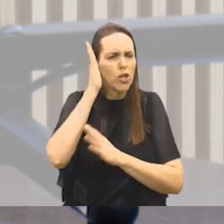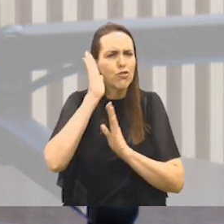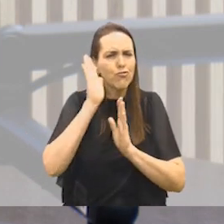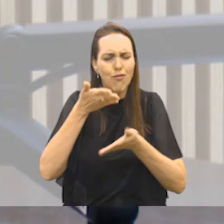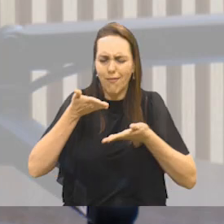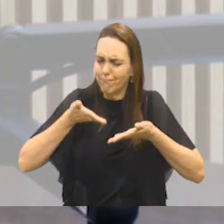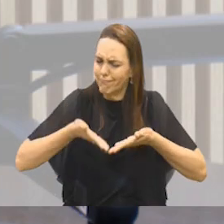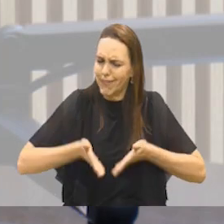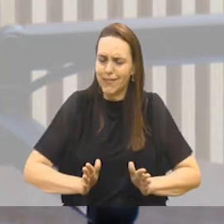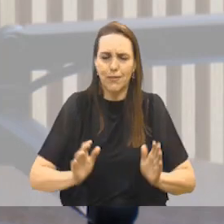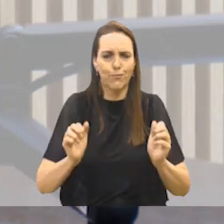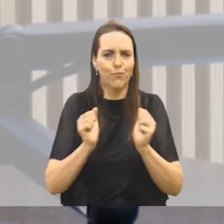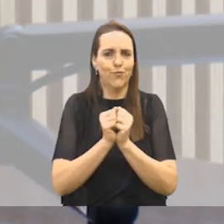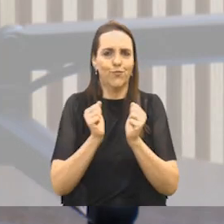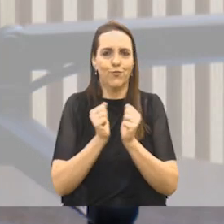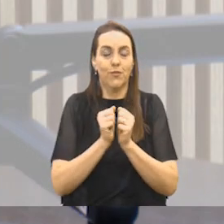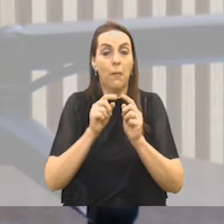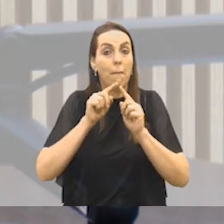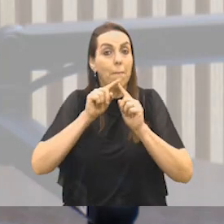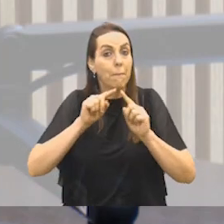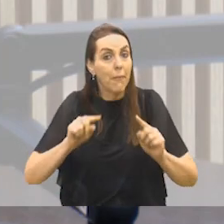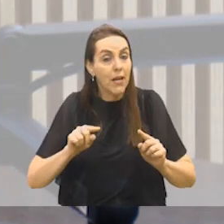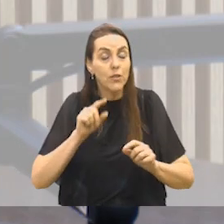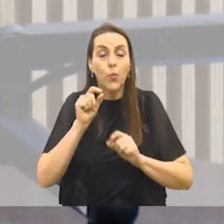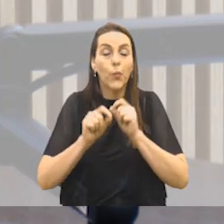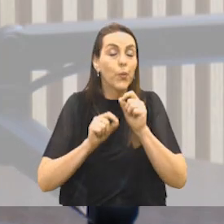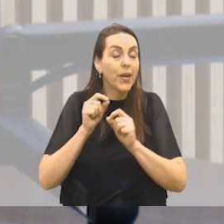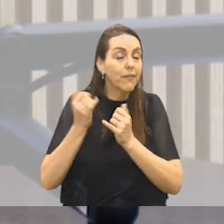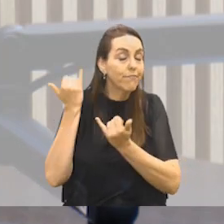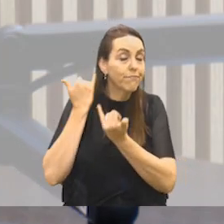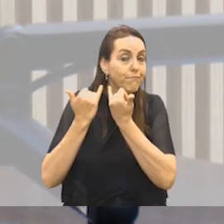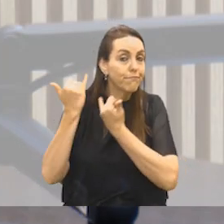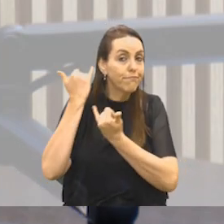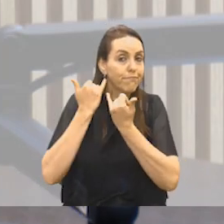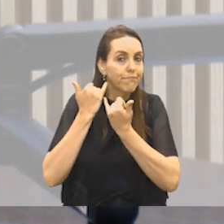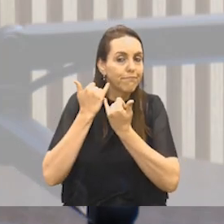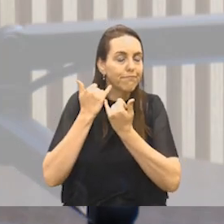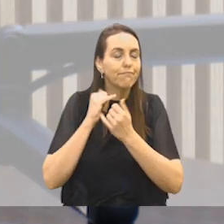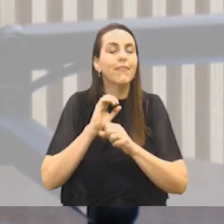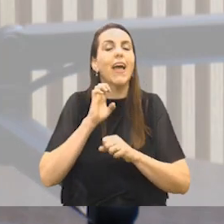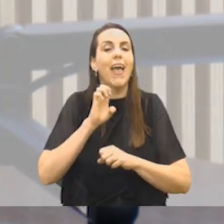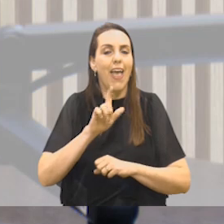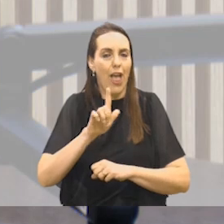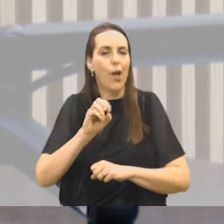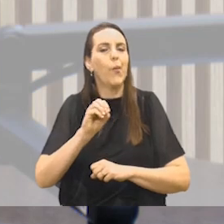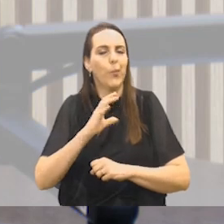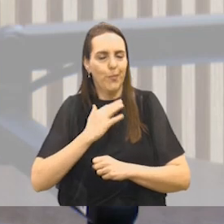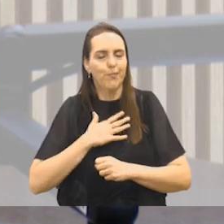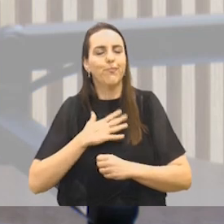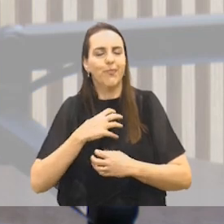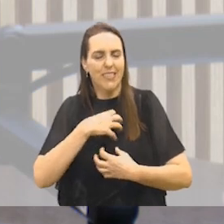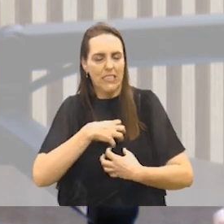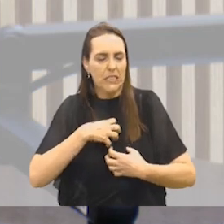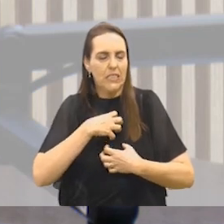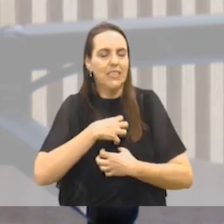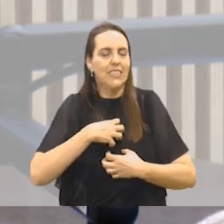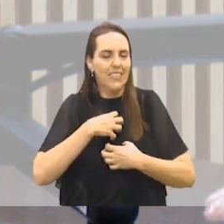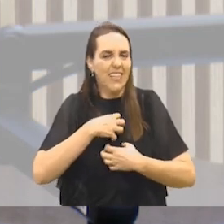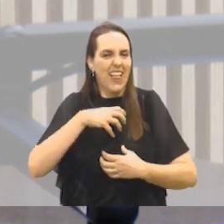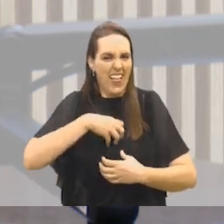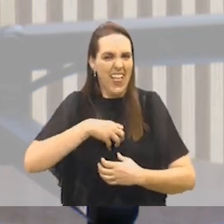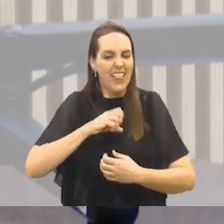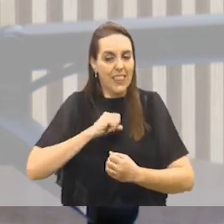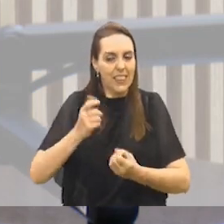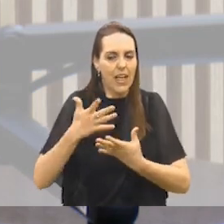essa sabedoria que é inata a todos nós. Só que a gente costuma ouvir o quê? A voz do ego. A voz do